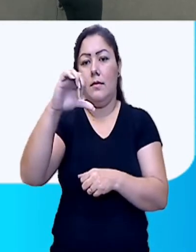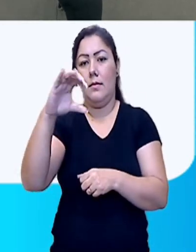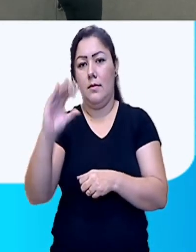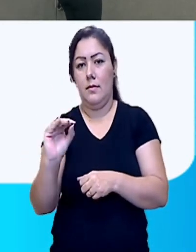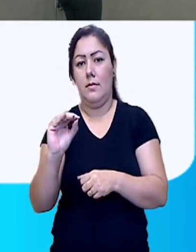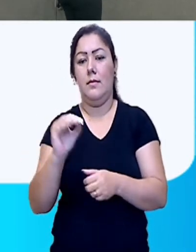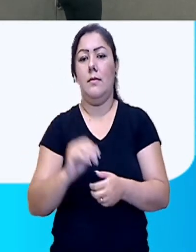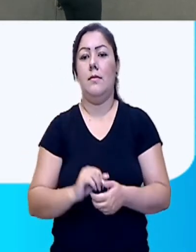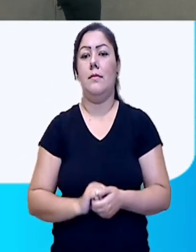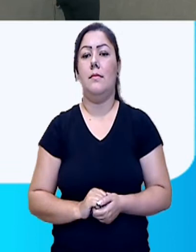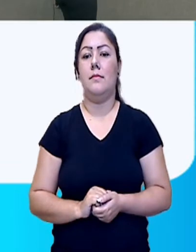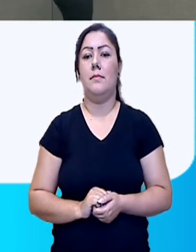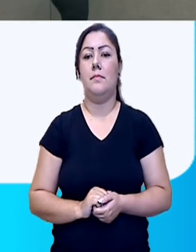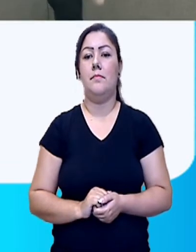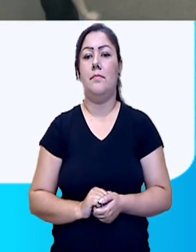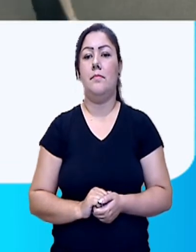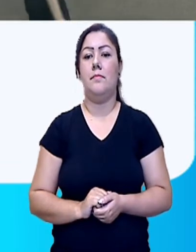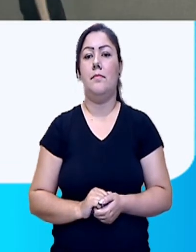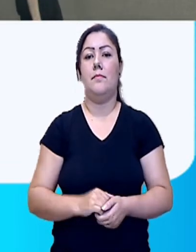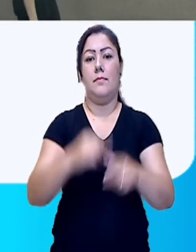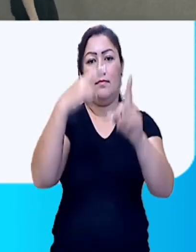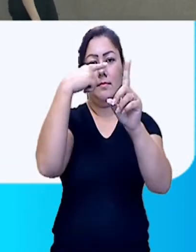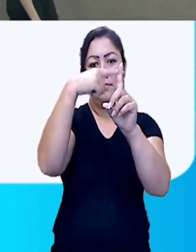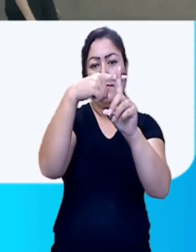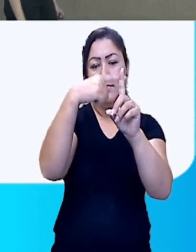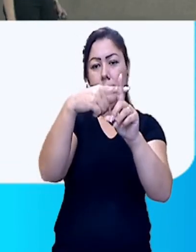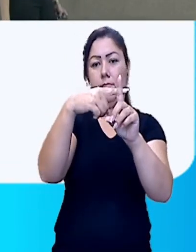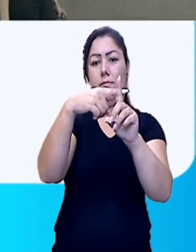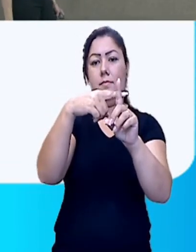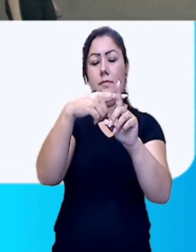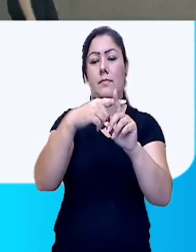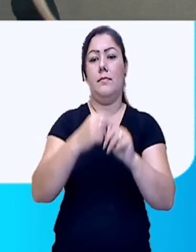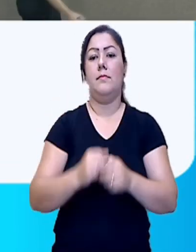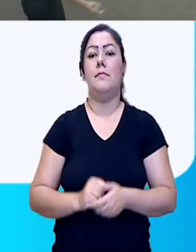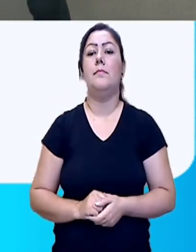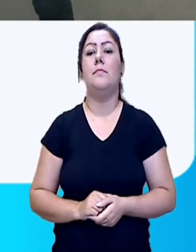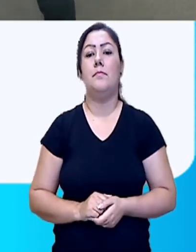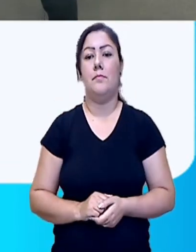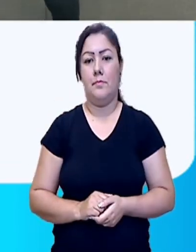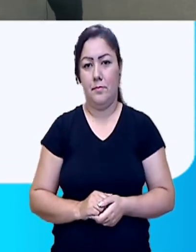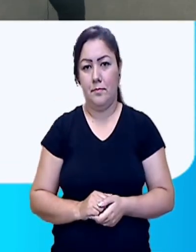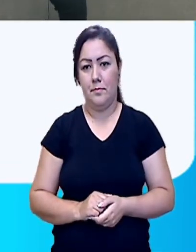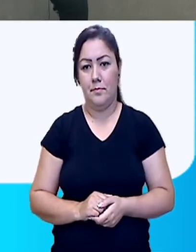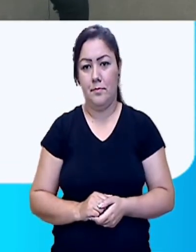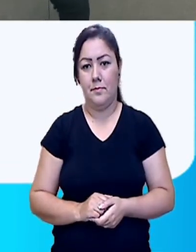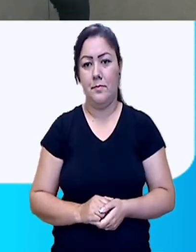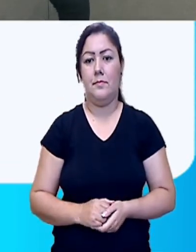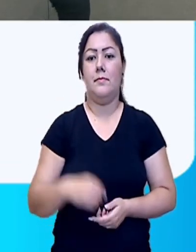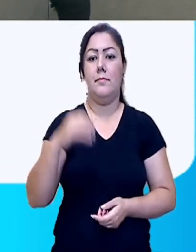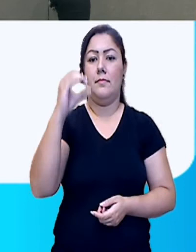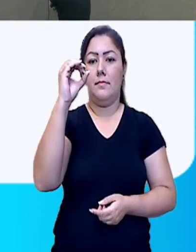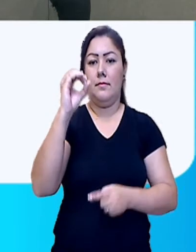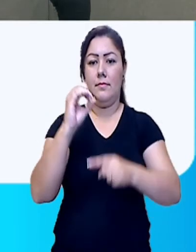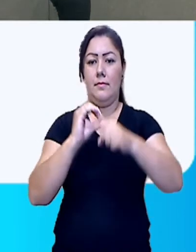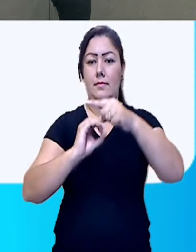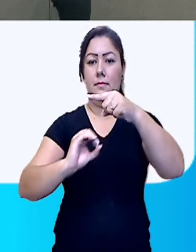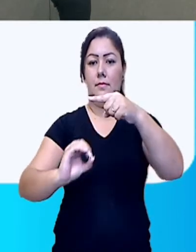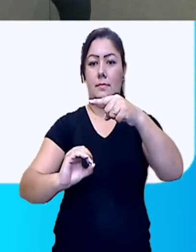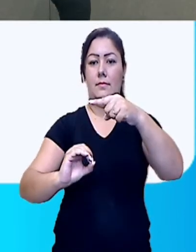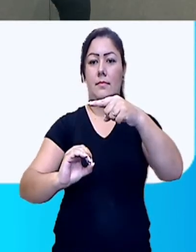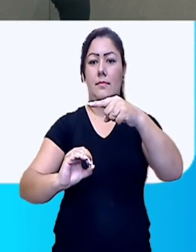990. Então, nós podemos somar aqui, olha. Vamos ver o total que eles juntaram?